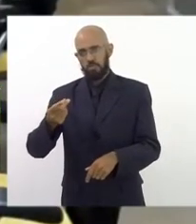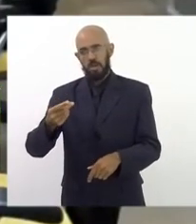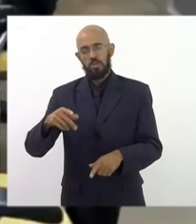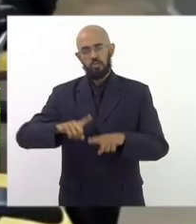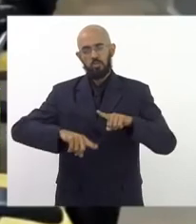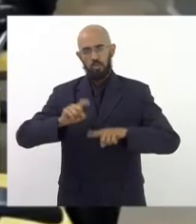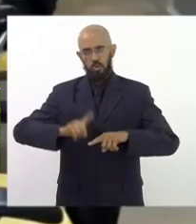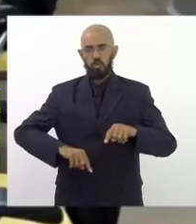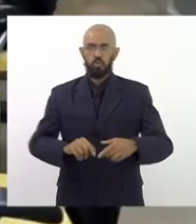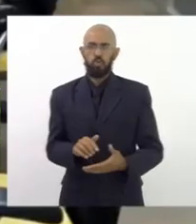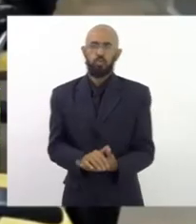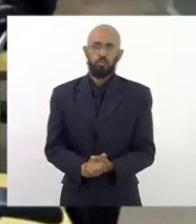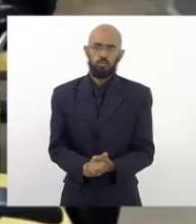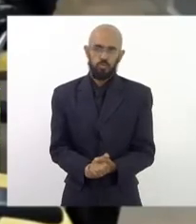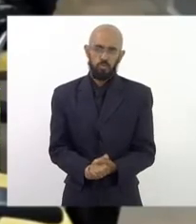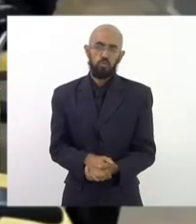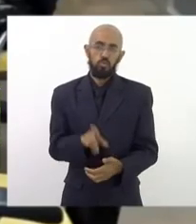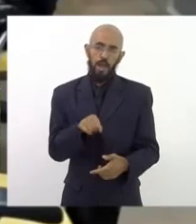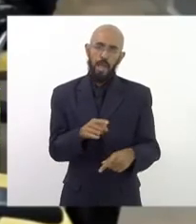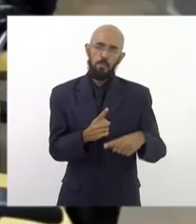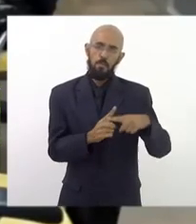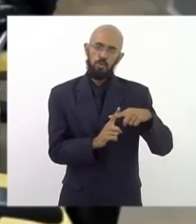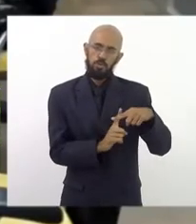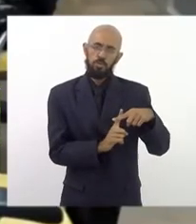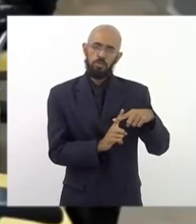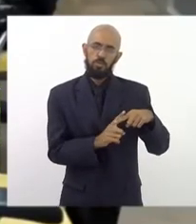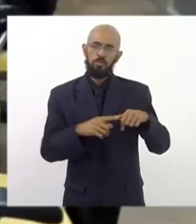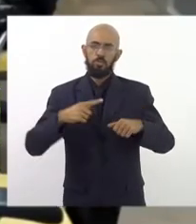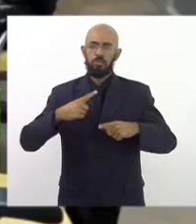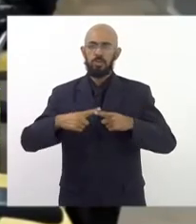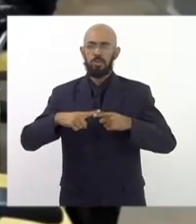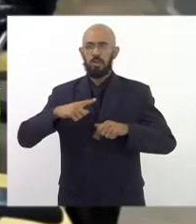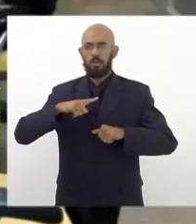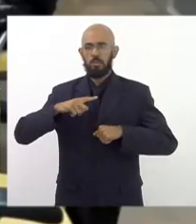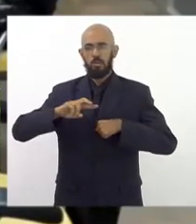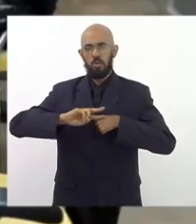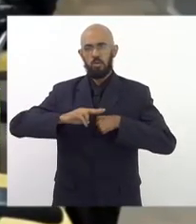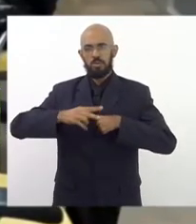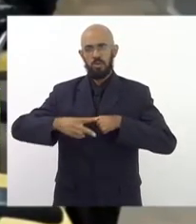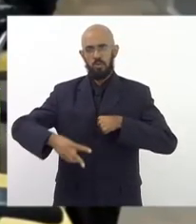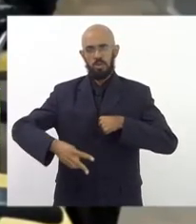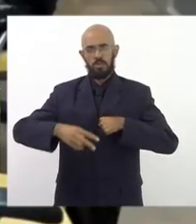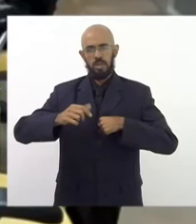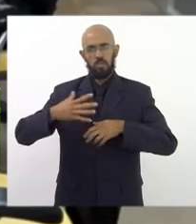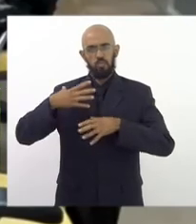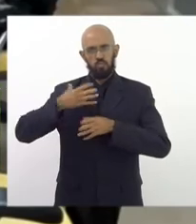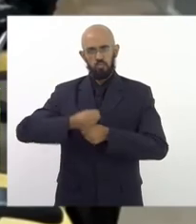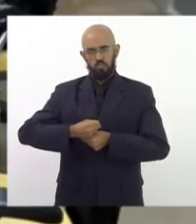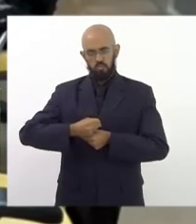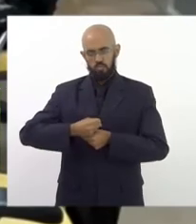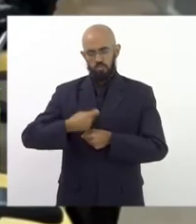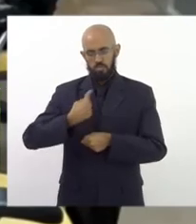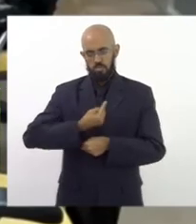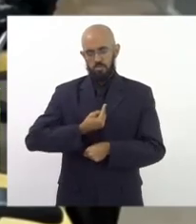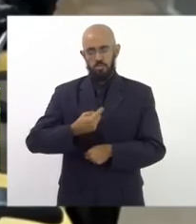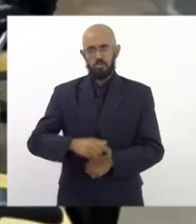produto. Então, isso é muito positivo, que acaba refletindo positivamente também no resultado fiscal